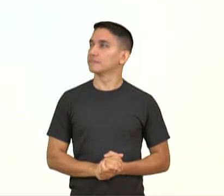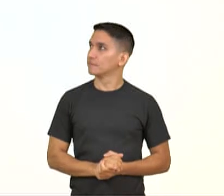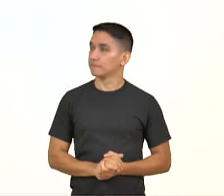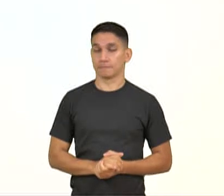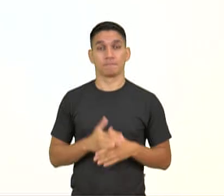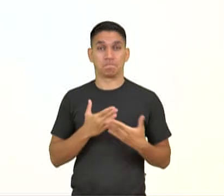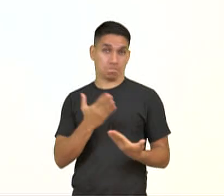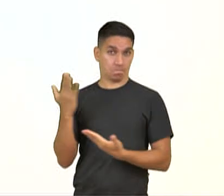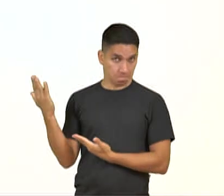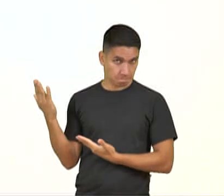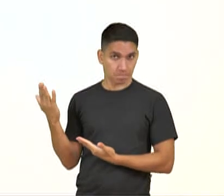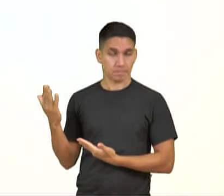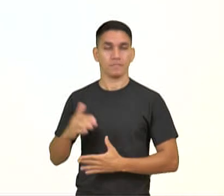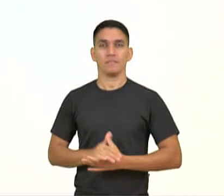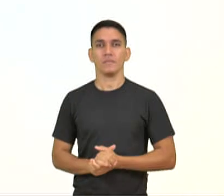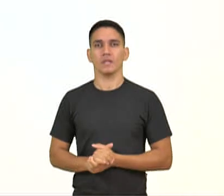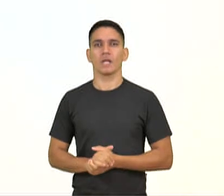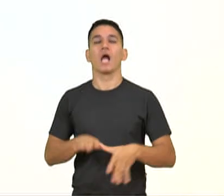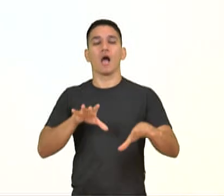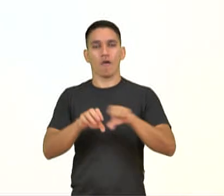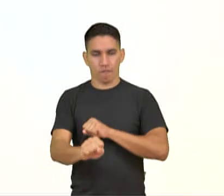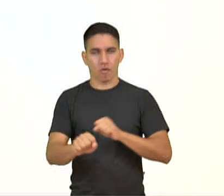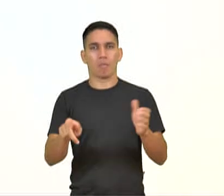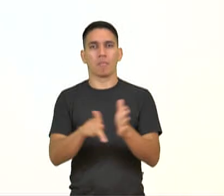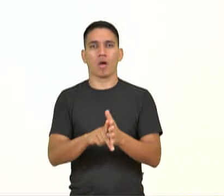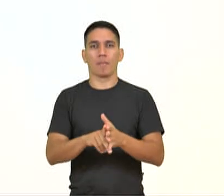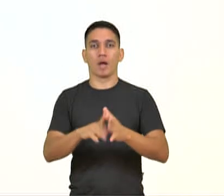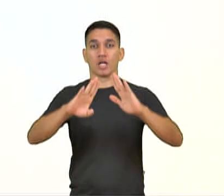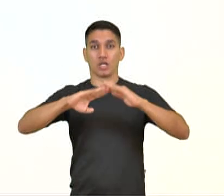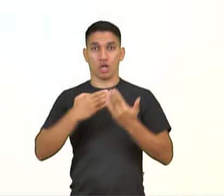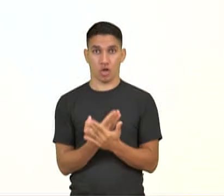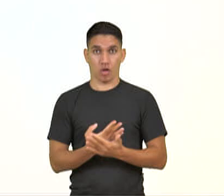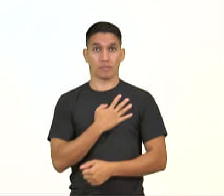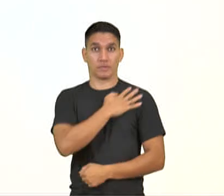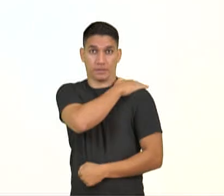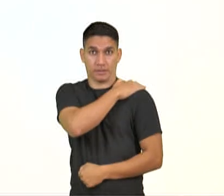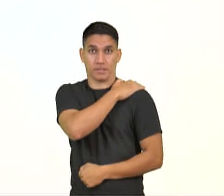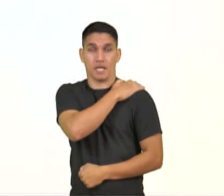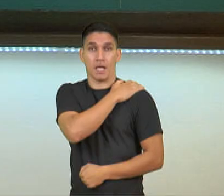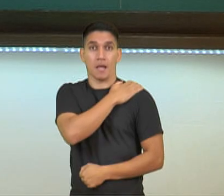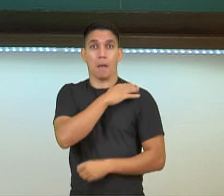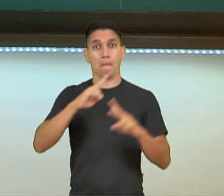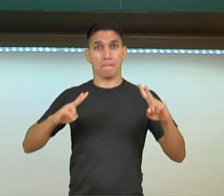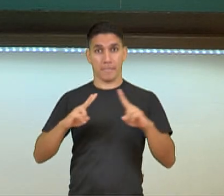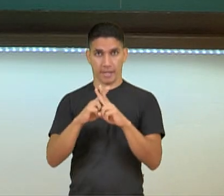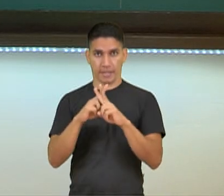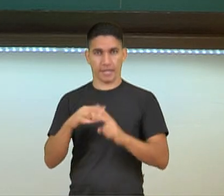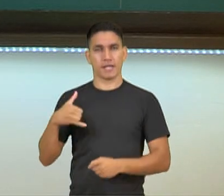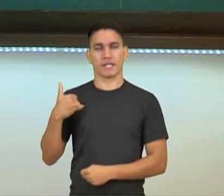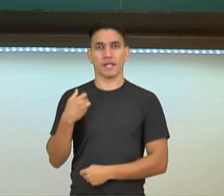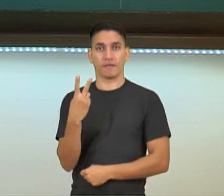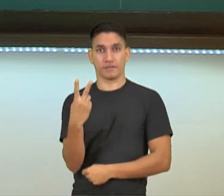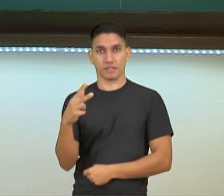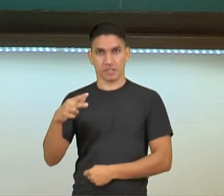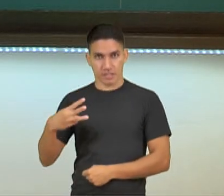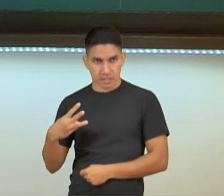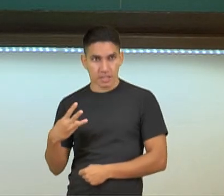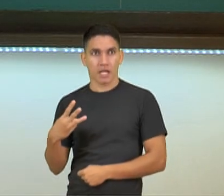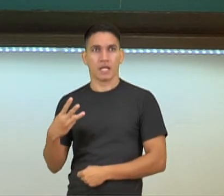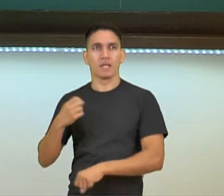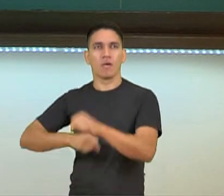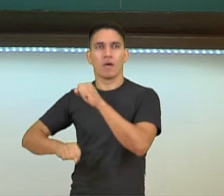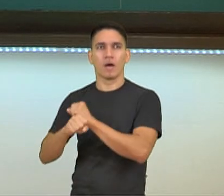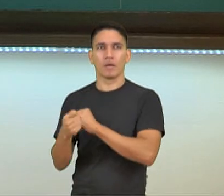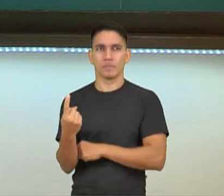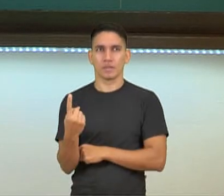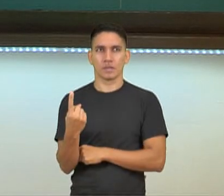Bom, ele se forma na Escola Militar de Paris em 1792, com 23 anos. Ele vai ser promovido já